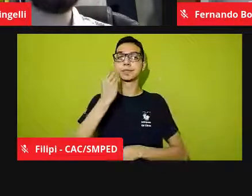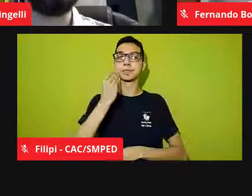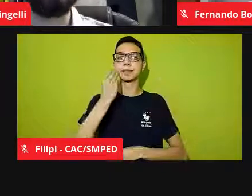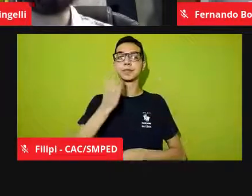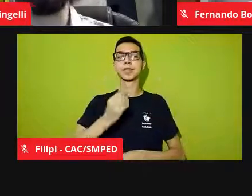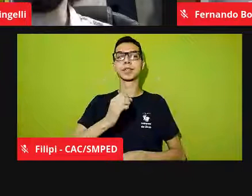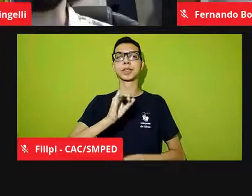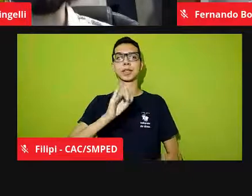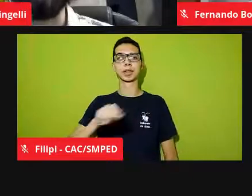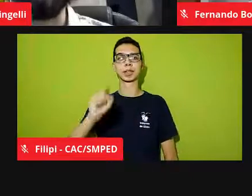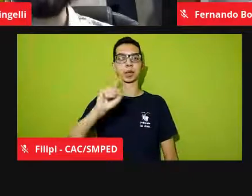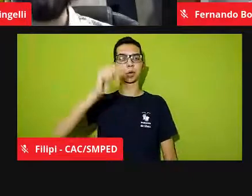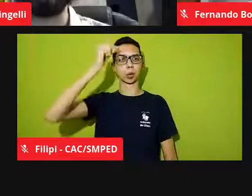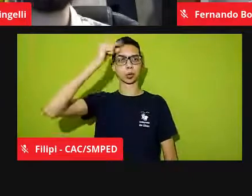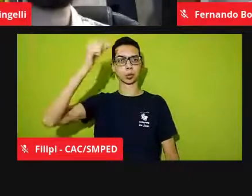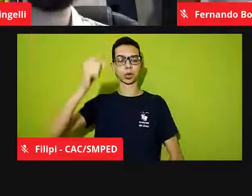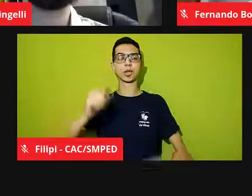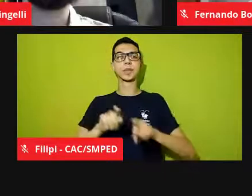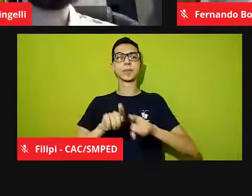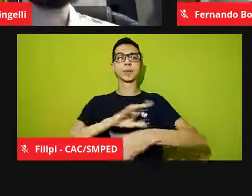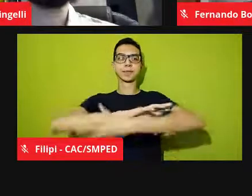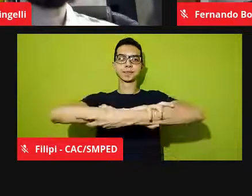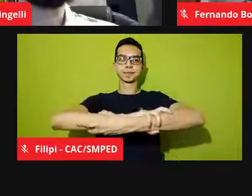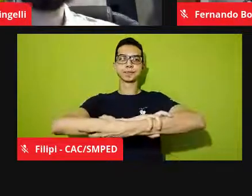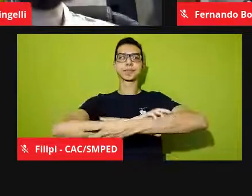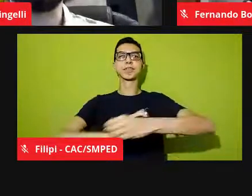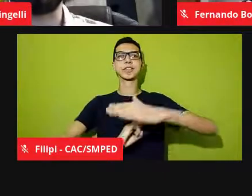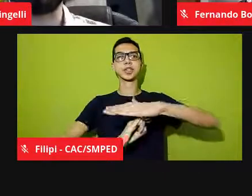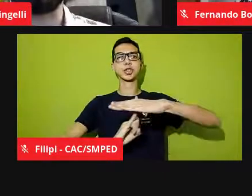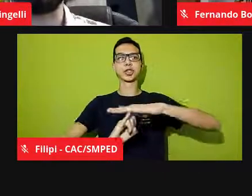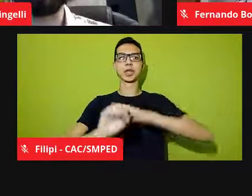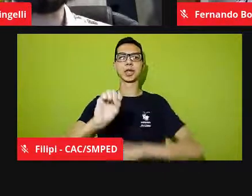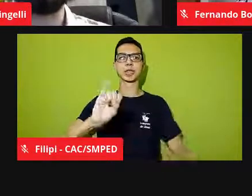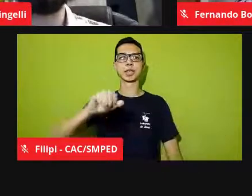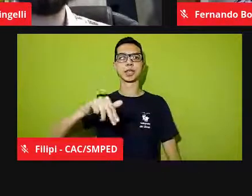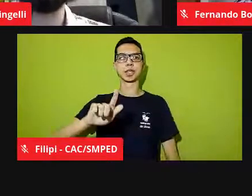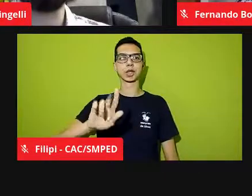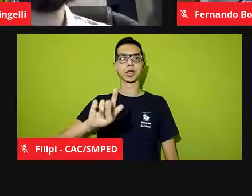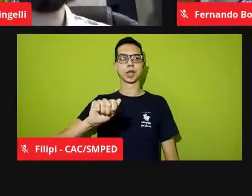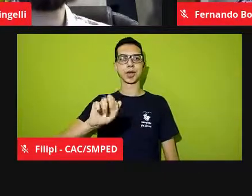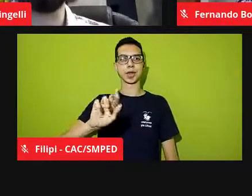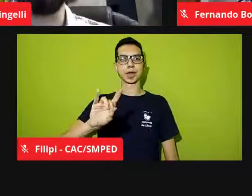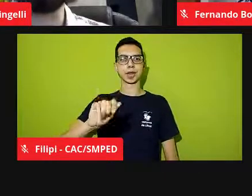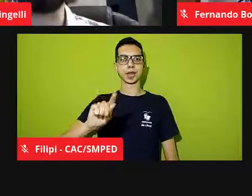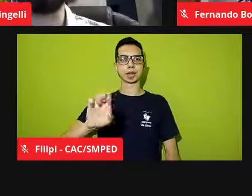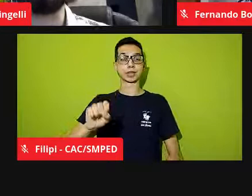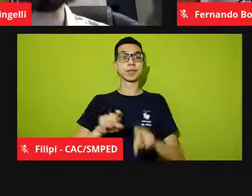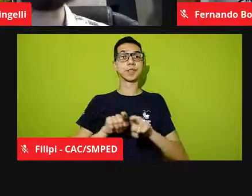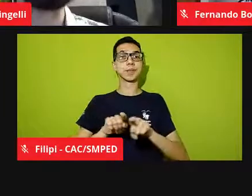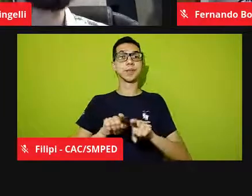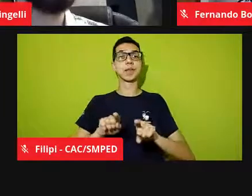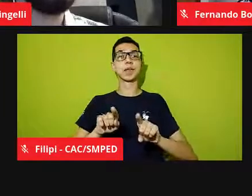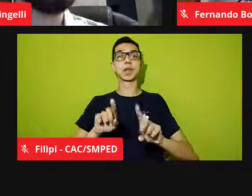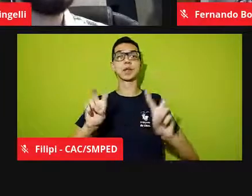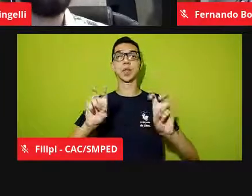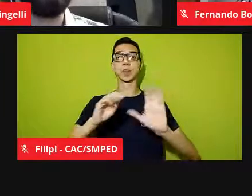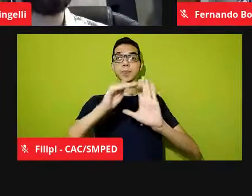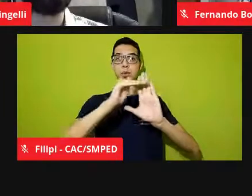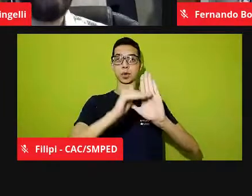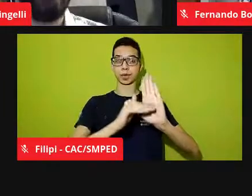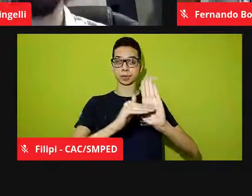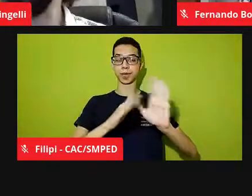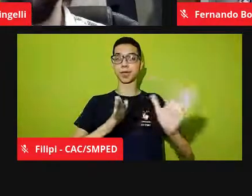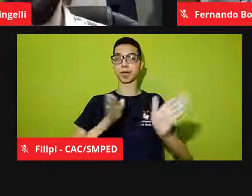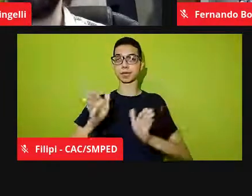com parceria do Instituto Singularidades. Ele foi assistente de coordenação educativa e um dos idealizadores do Programa de Acessibilidade